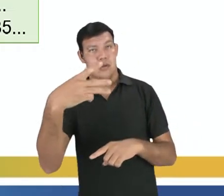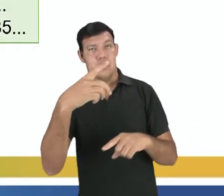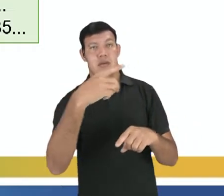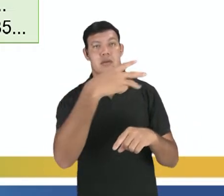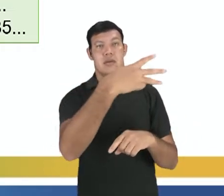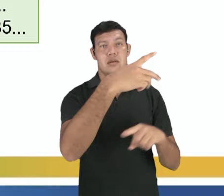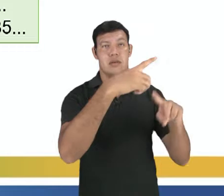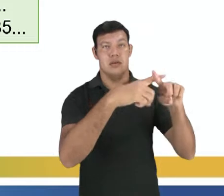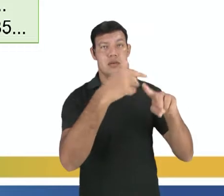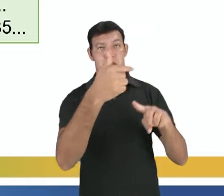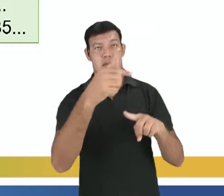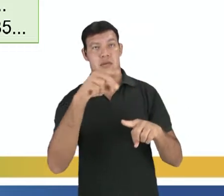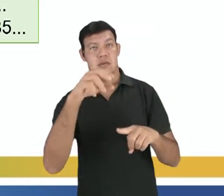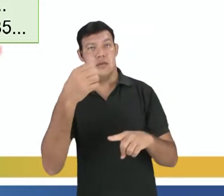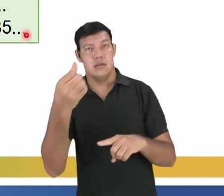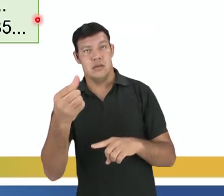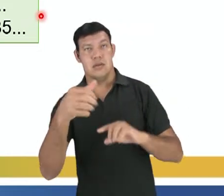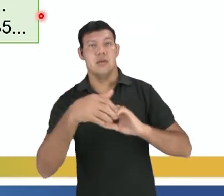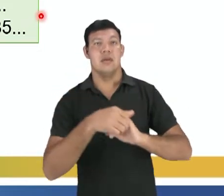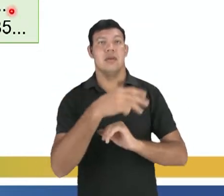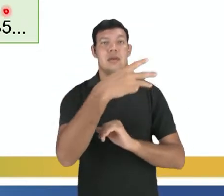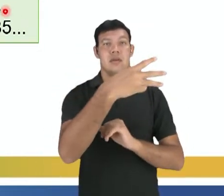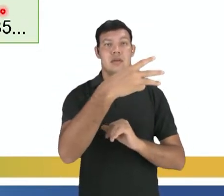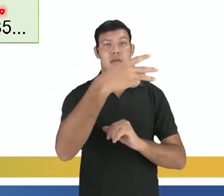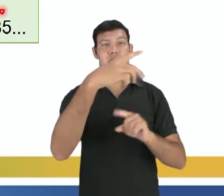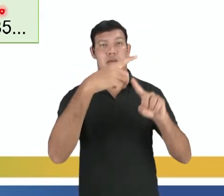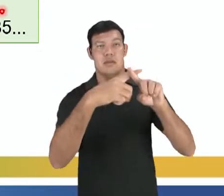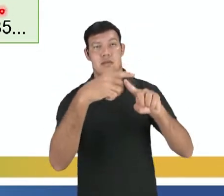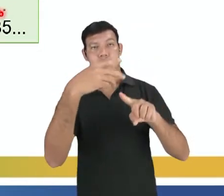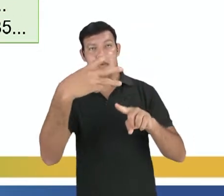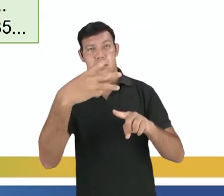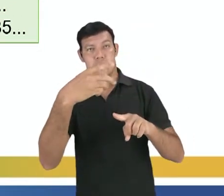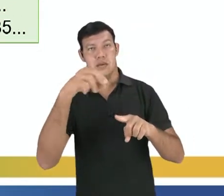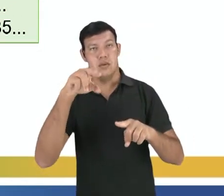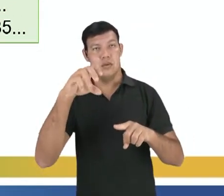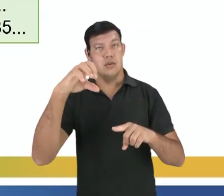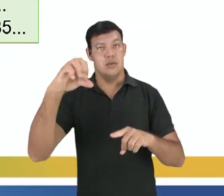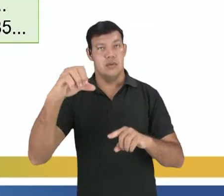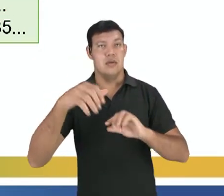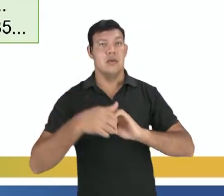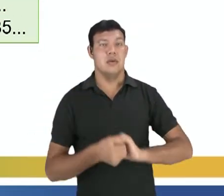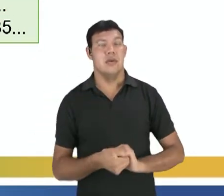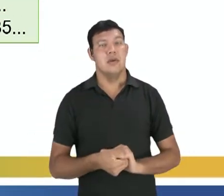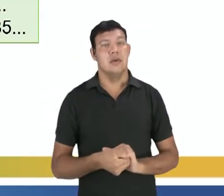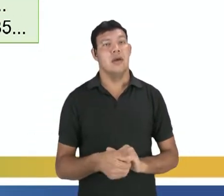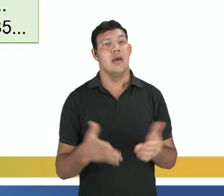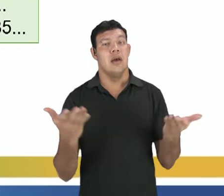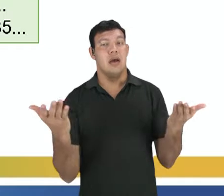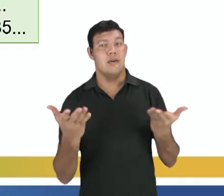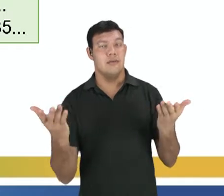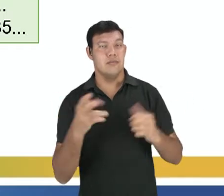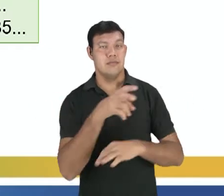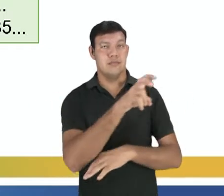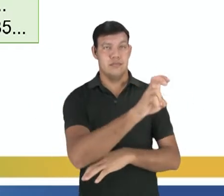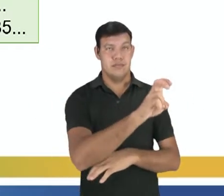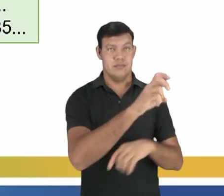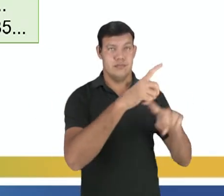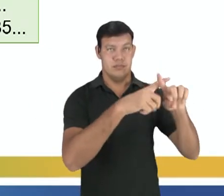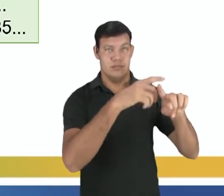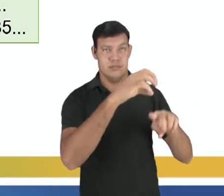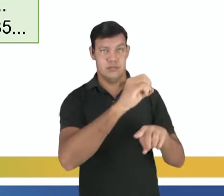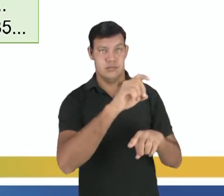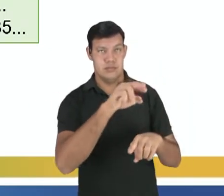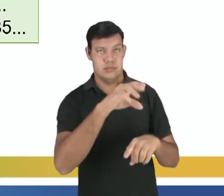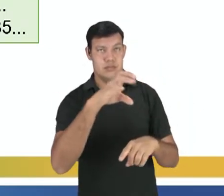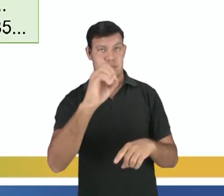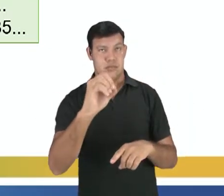vezes 2, 6, 3 vezes 3, 9. Então, eu vou encontrando os múltiplos que são infinitos. E os múltiplos de 5?